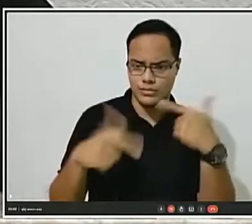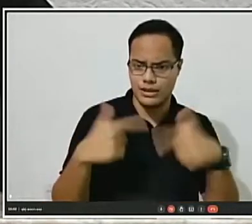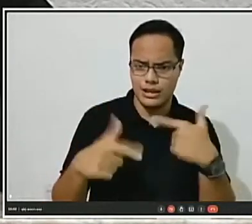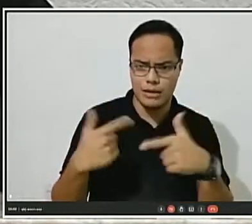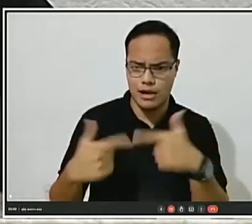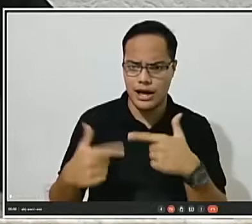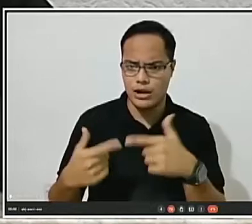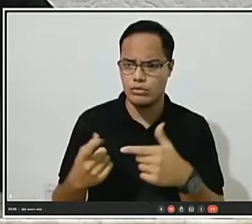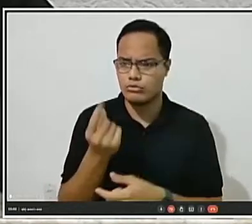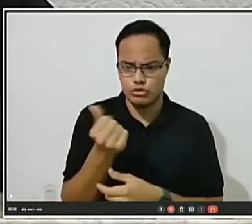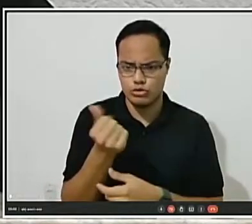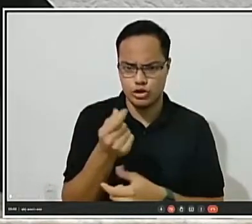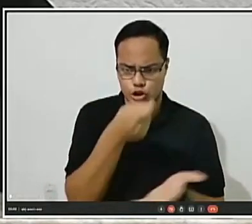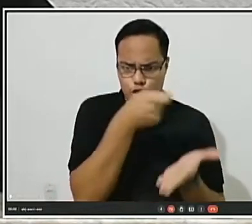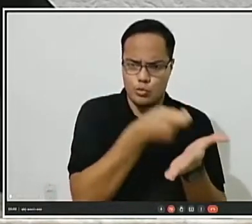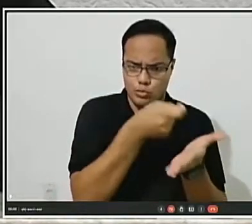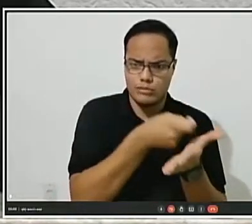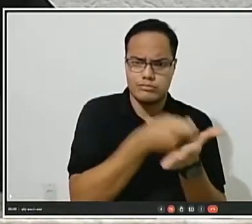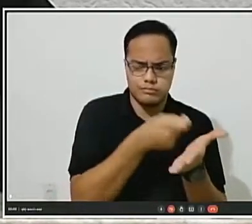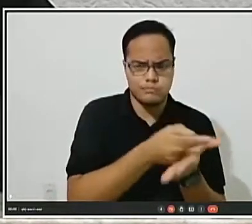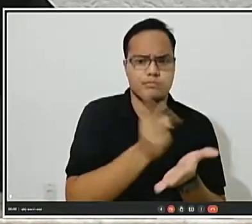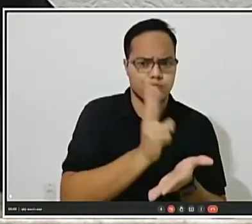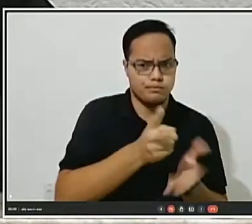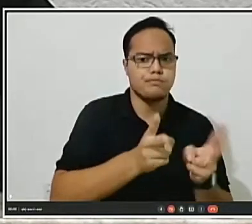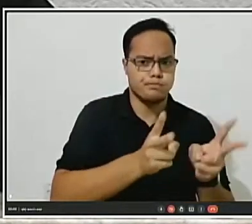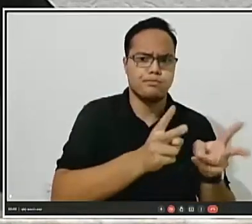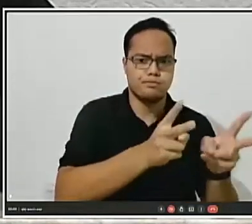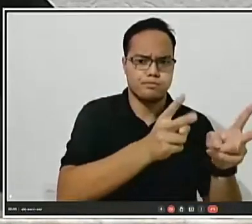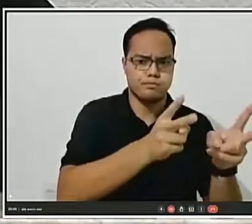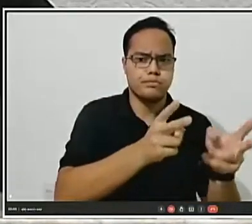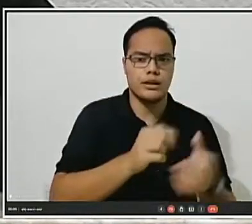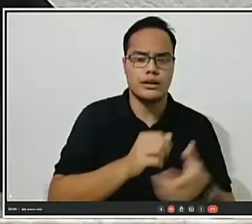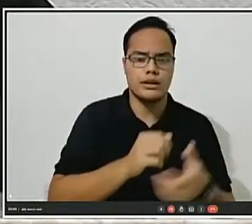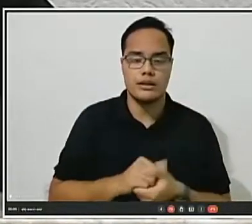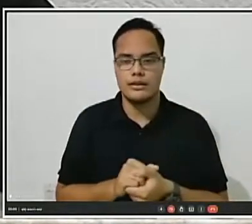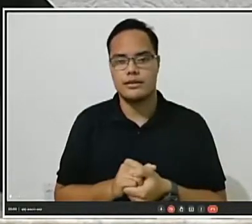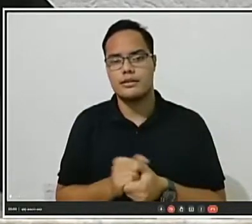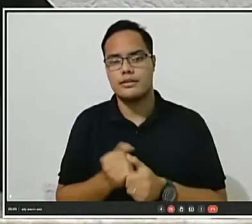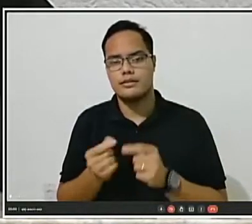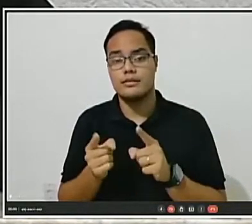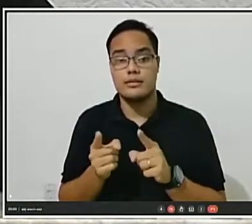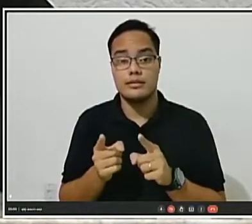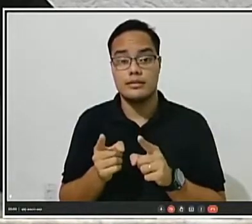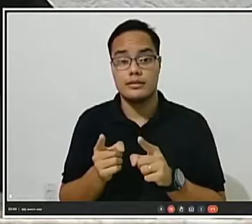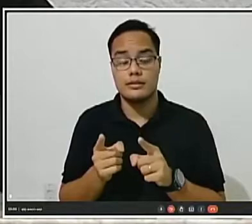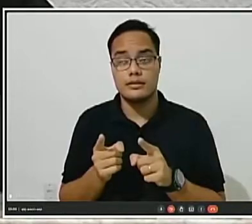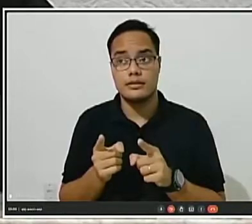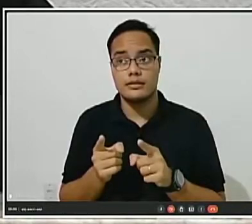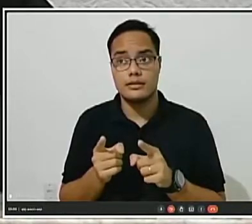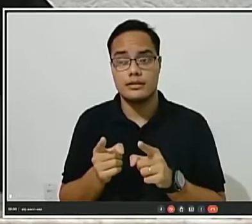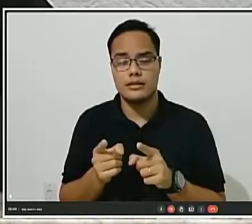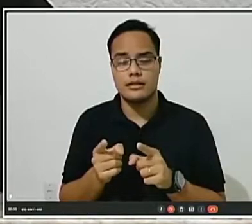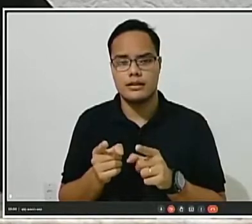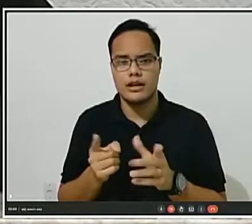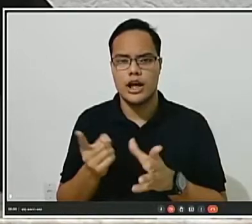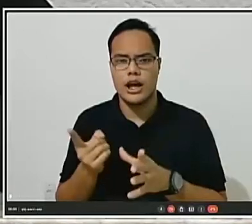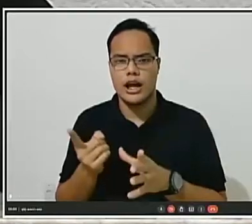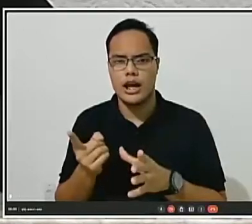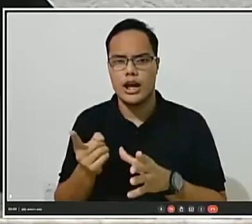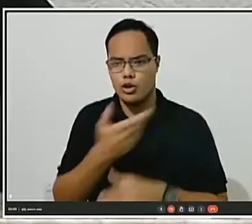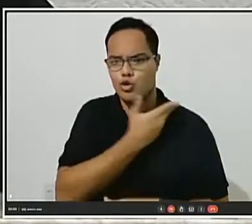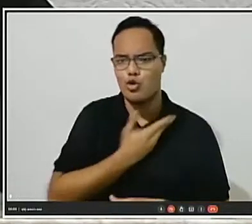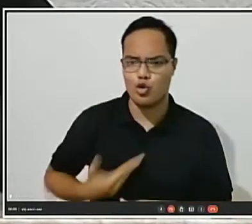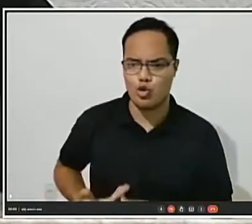para a aposentadoria de forma comum e, não obstante, o sistema continua a receber as respectivas